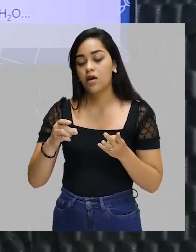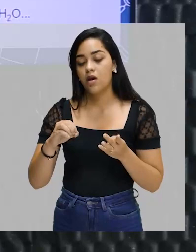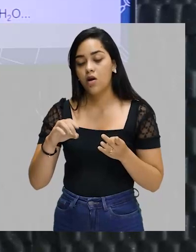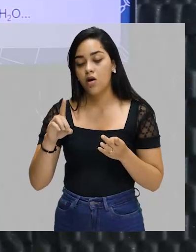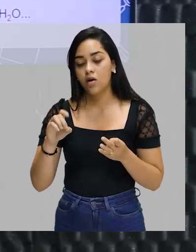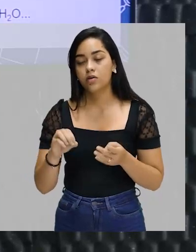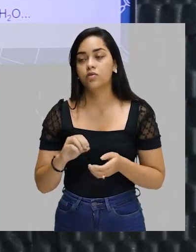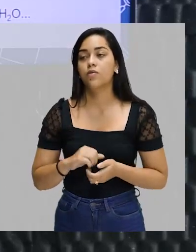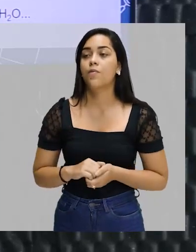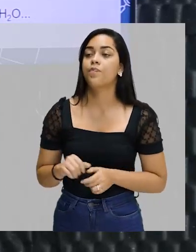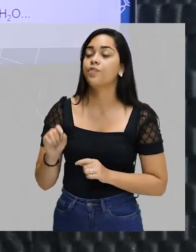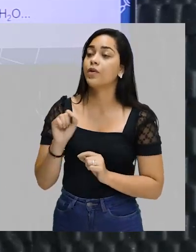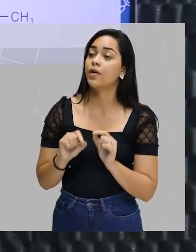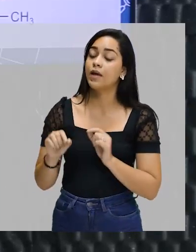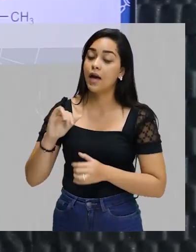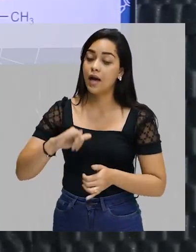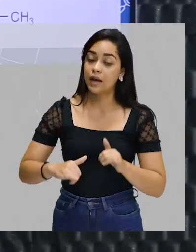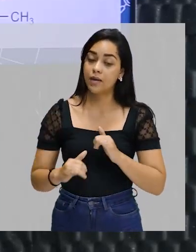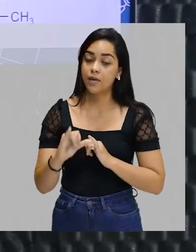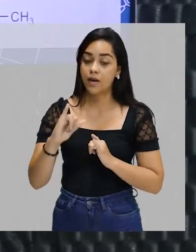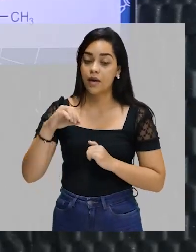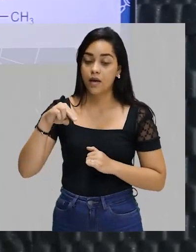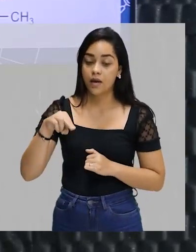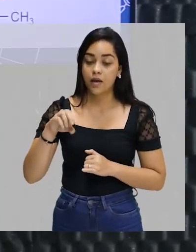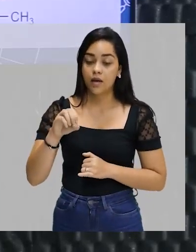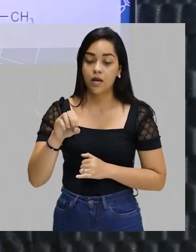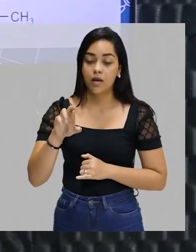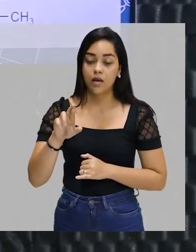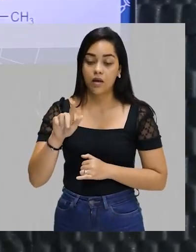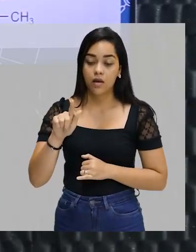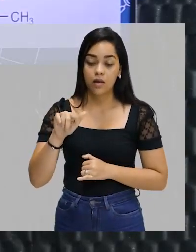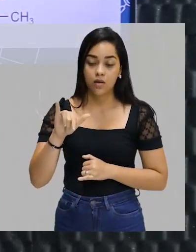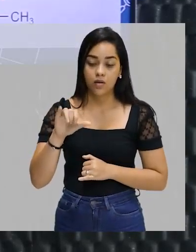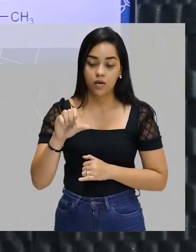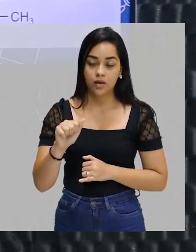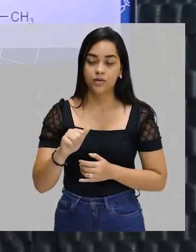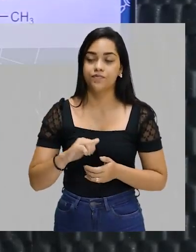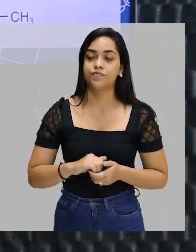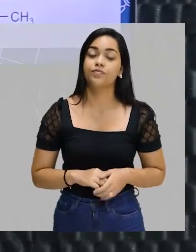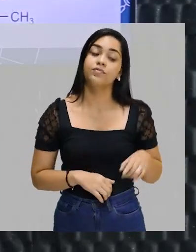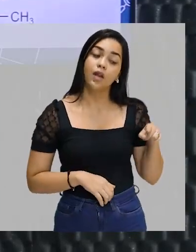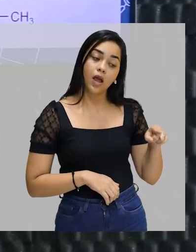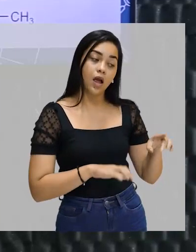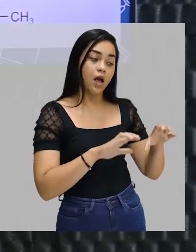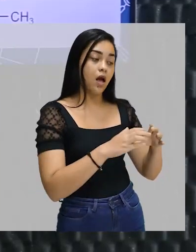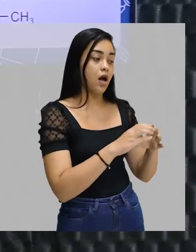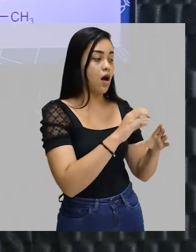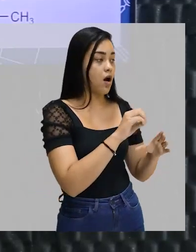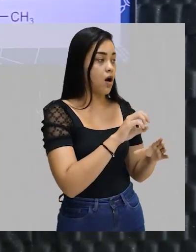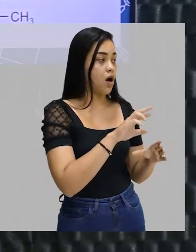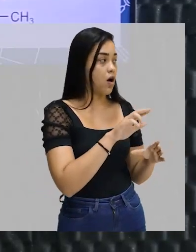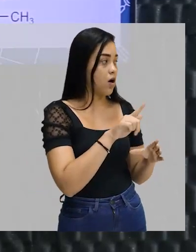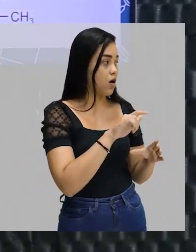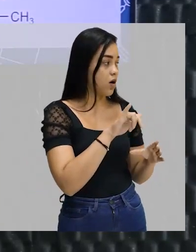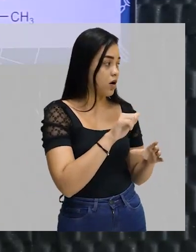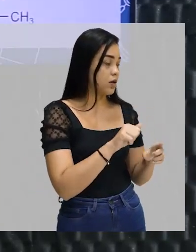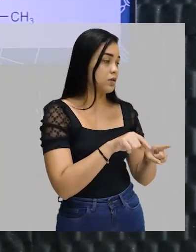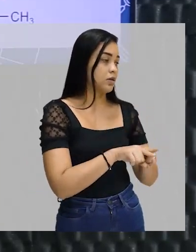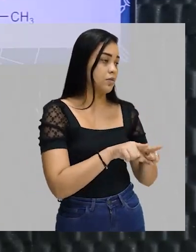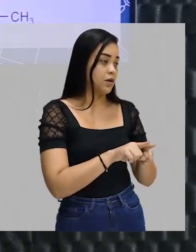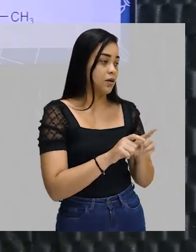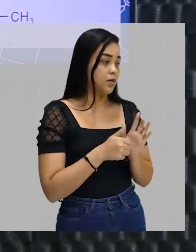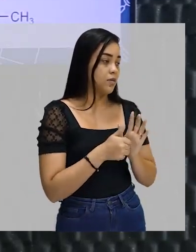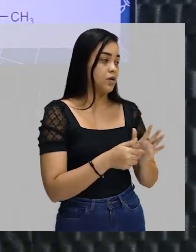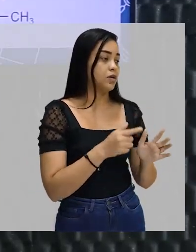beleza? Isso para a química inorgânica. Para a química orgânica, né, também